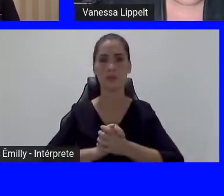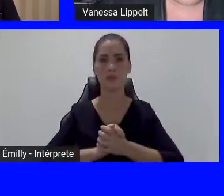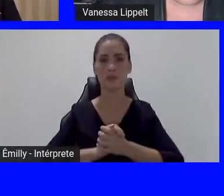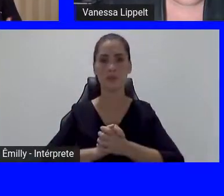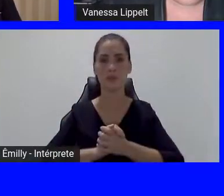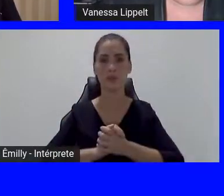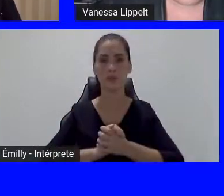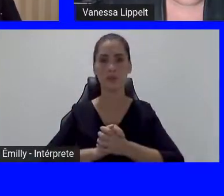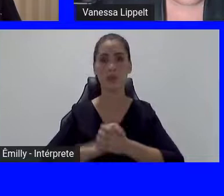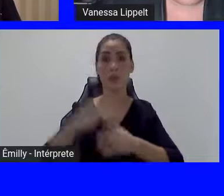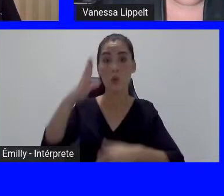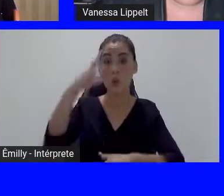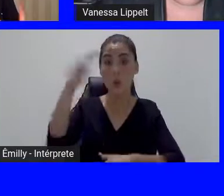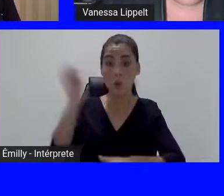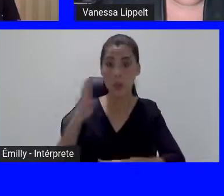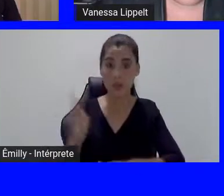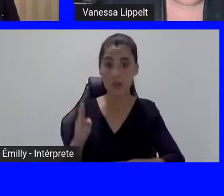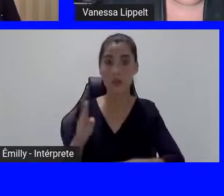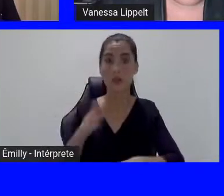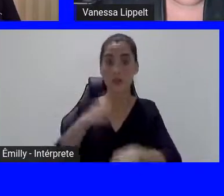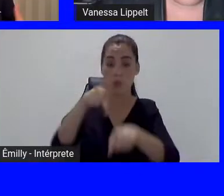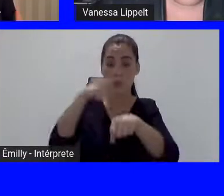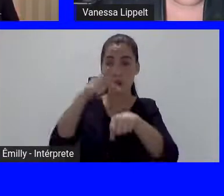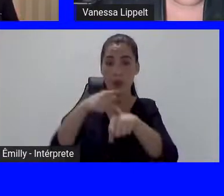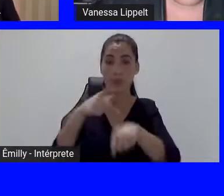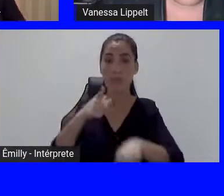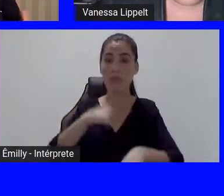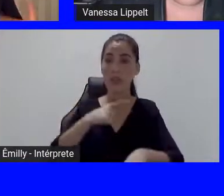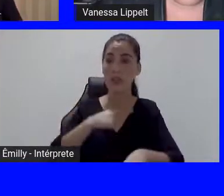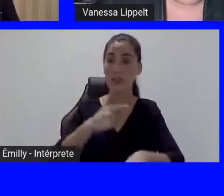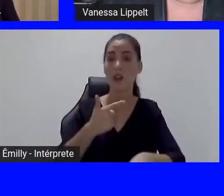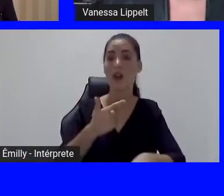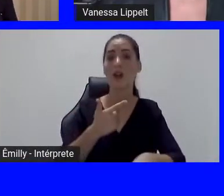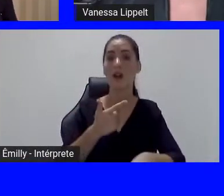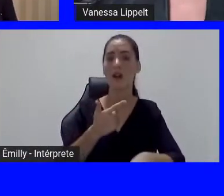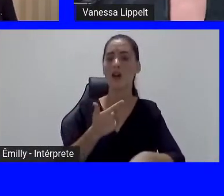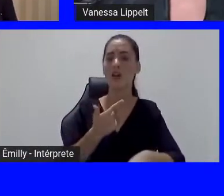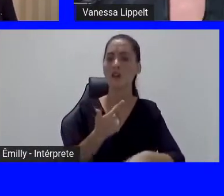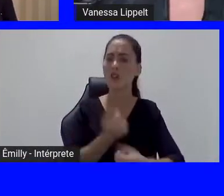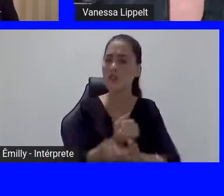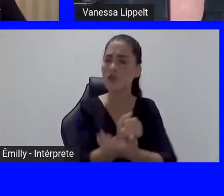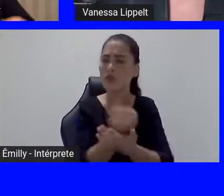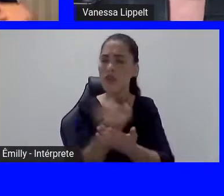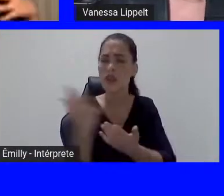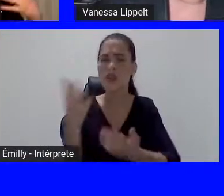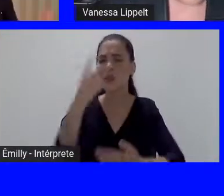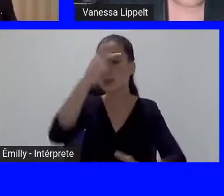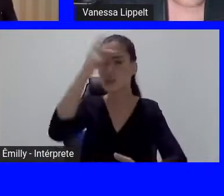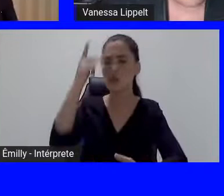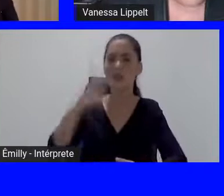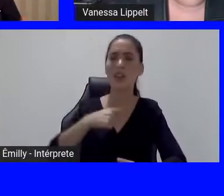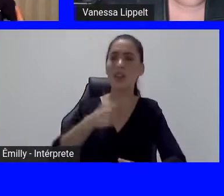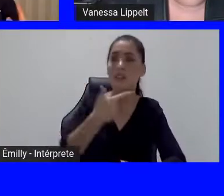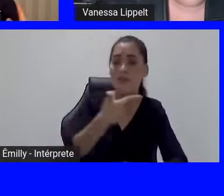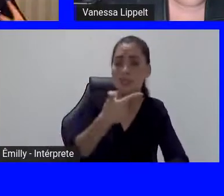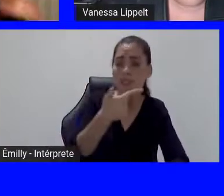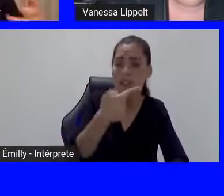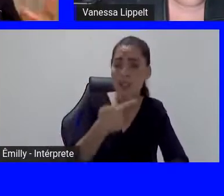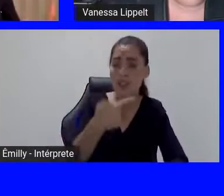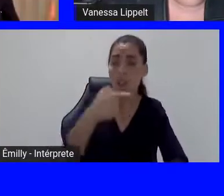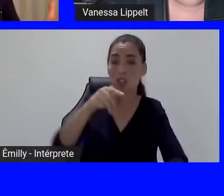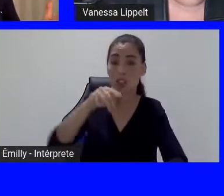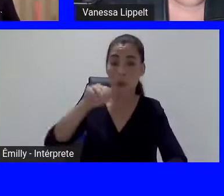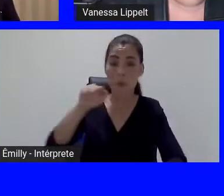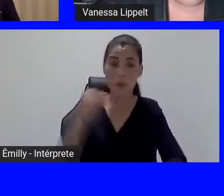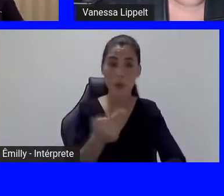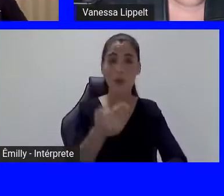de alimentar, além dos que já alimenta, 27 milhões de pessoas que passam fome todos os dias. Então, diante desses